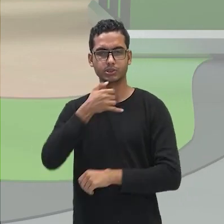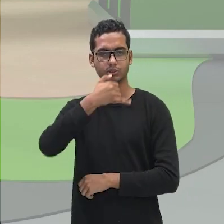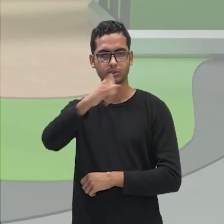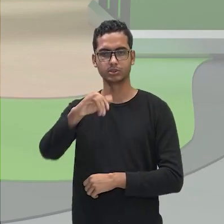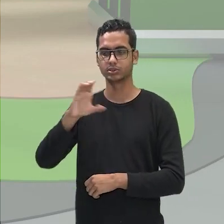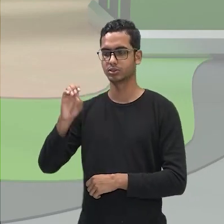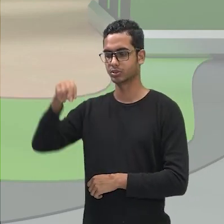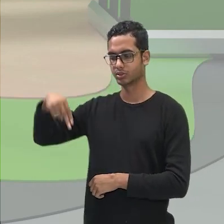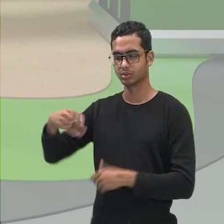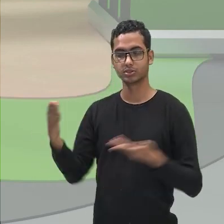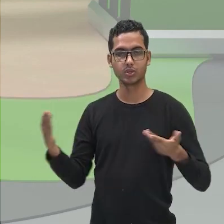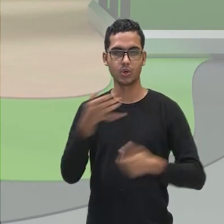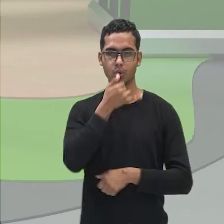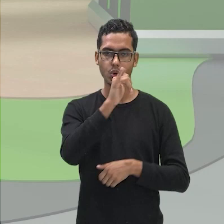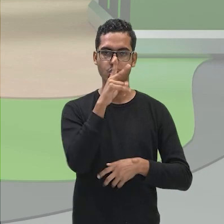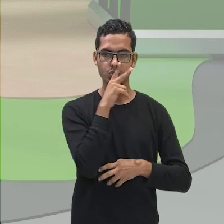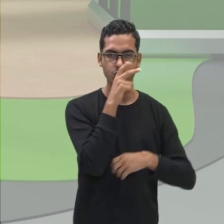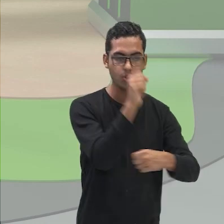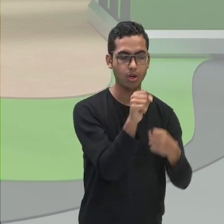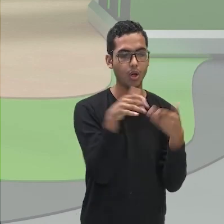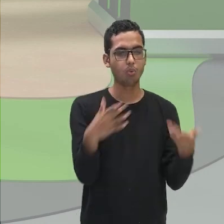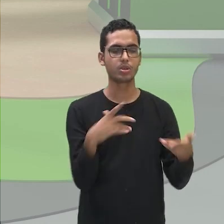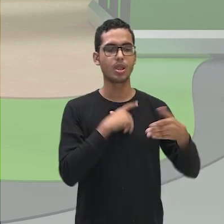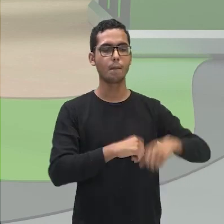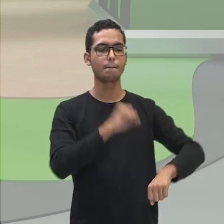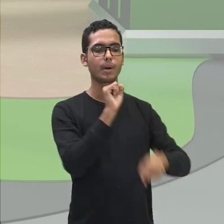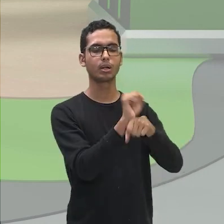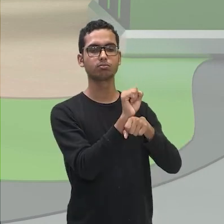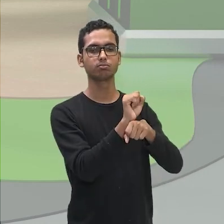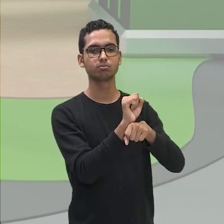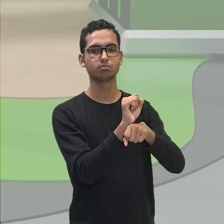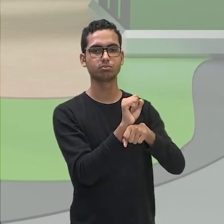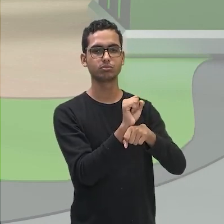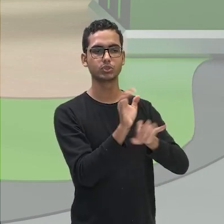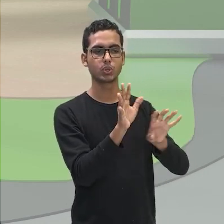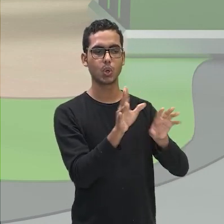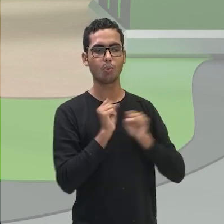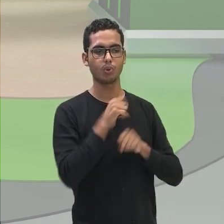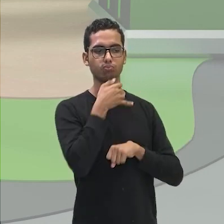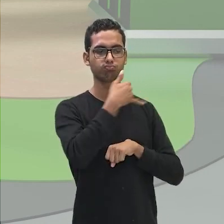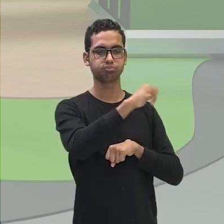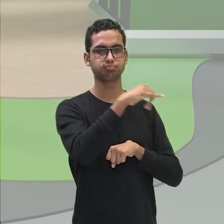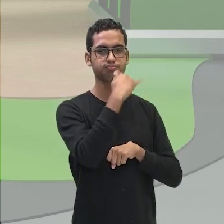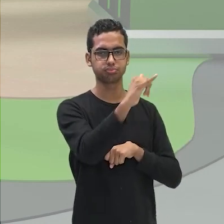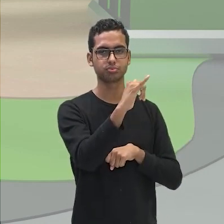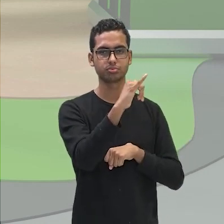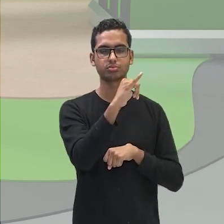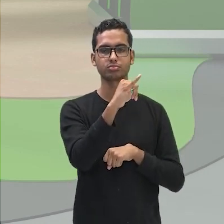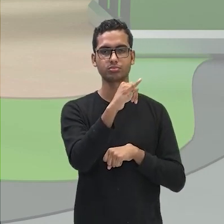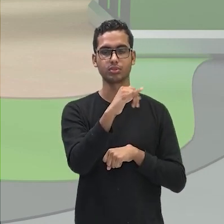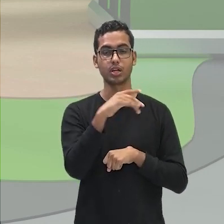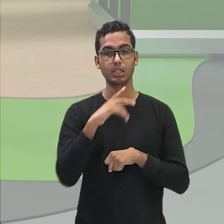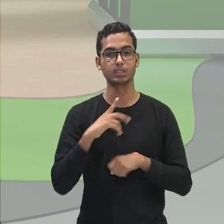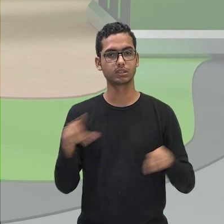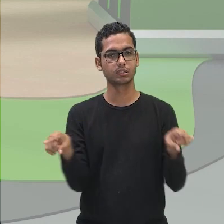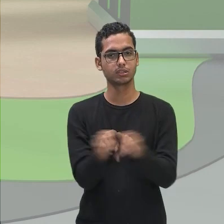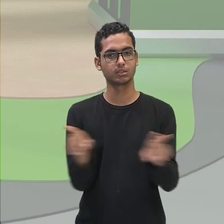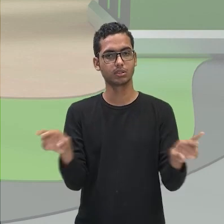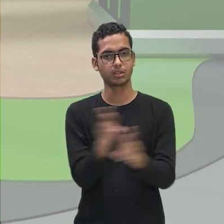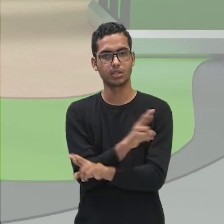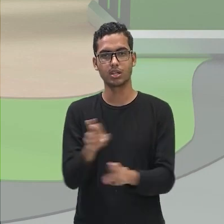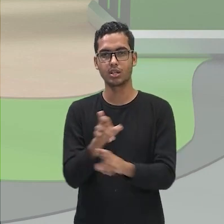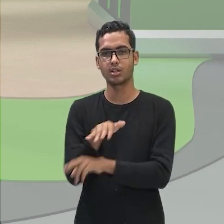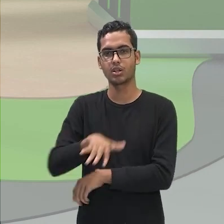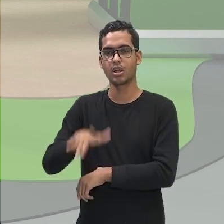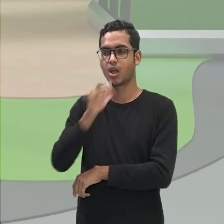energia potencial, a gente viu que ele está parado ali num certo ponto. E lembra que nós falamos que está relacionado também com uma grandeza, né? Quanto mais alto